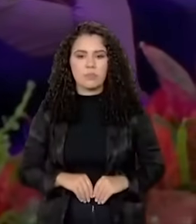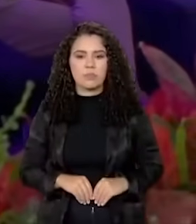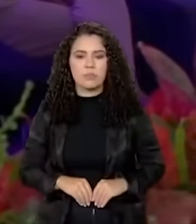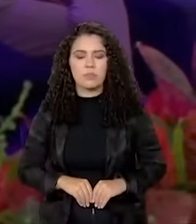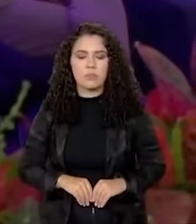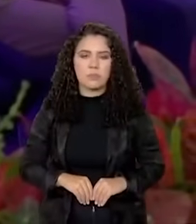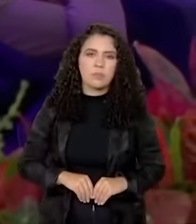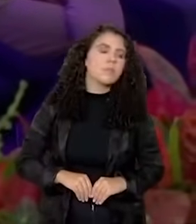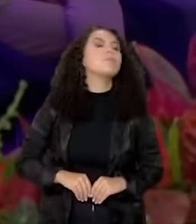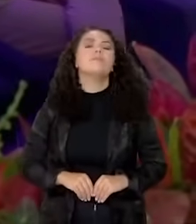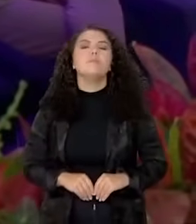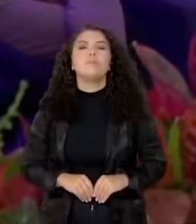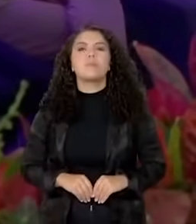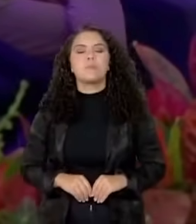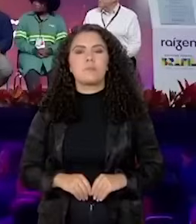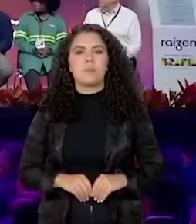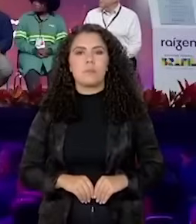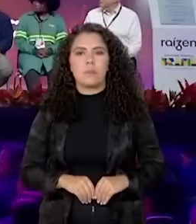Quando